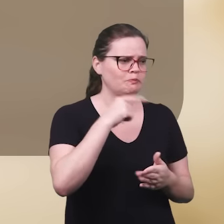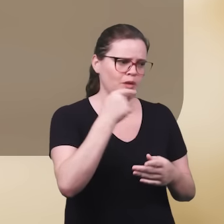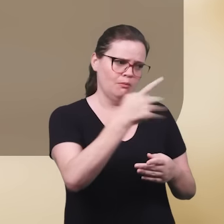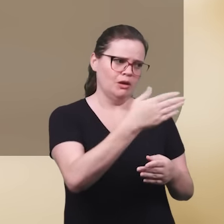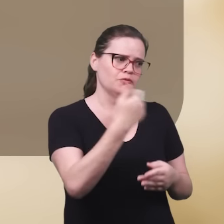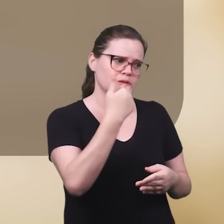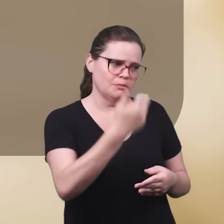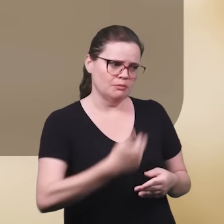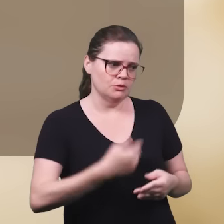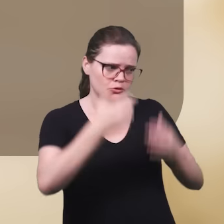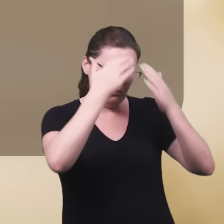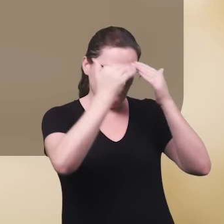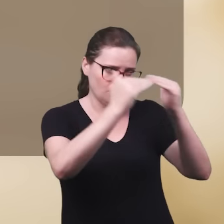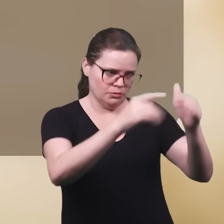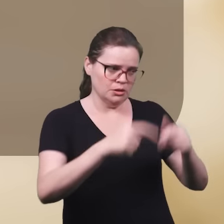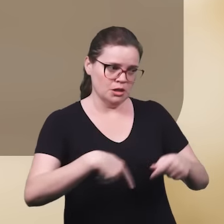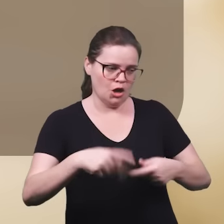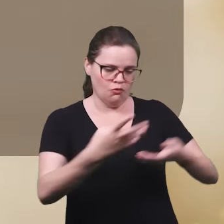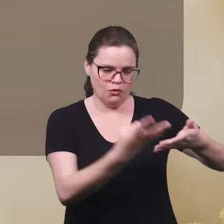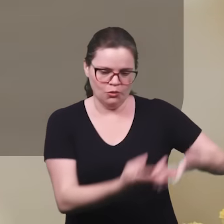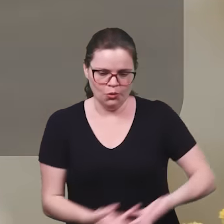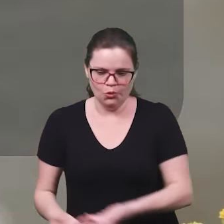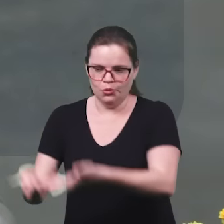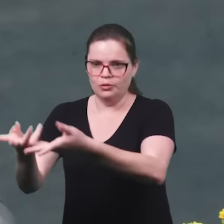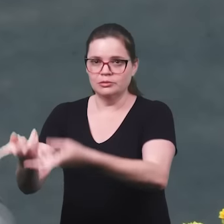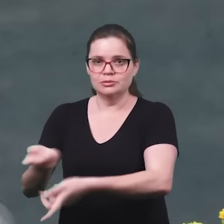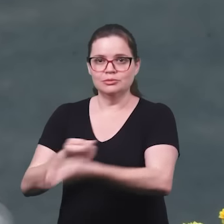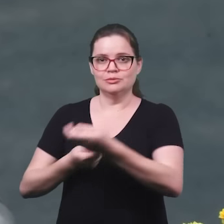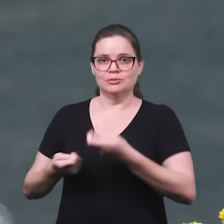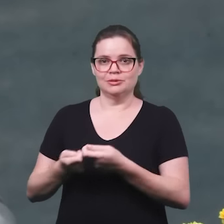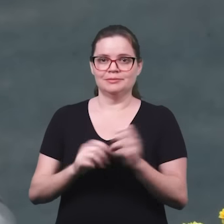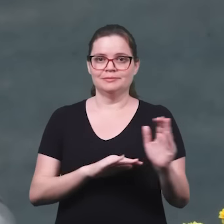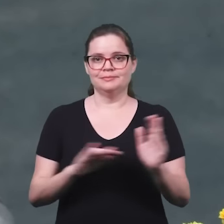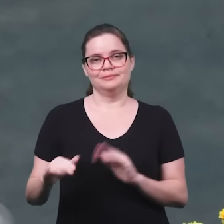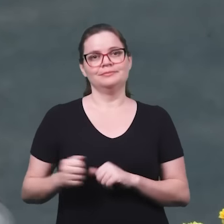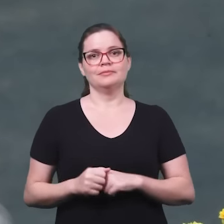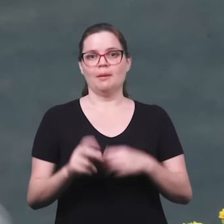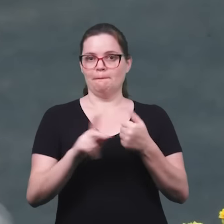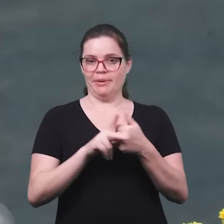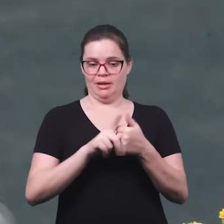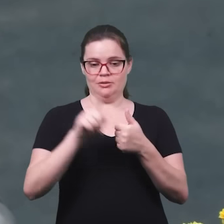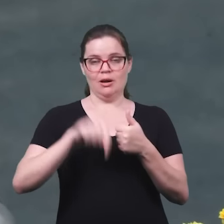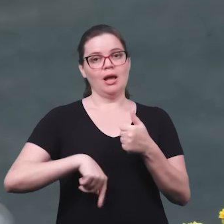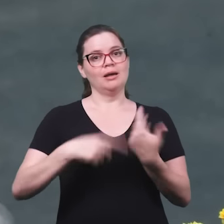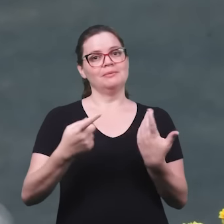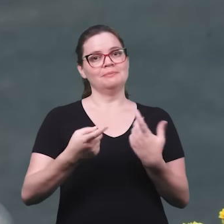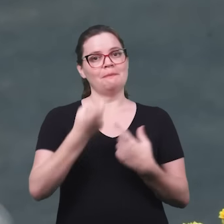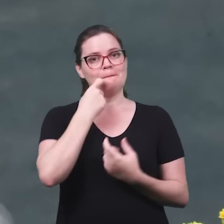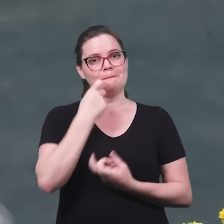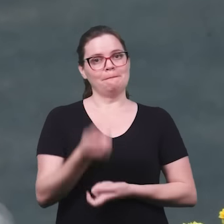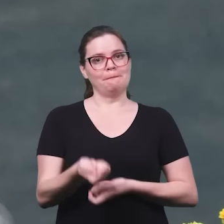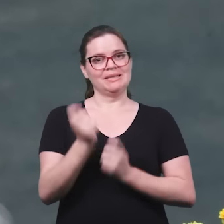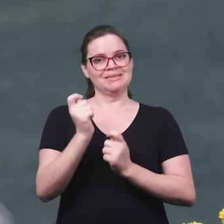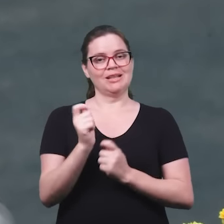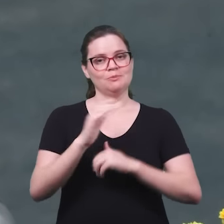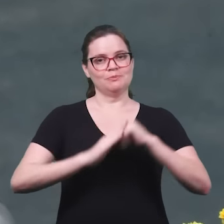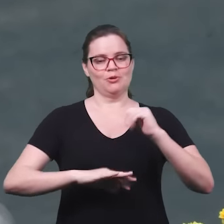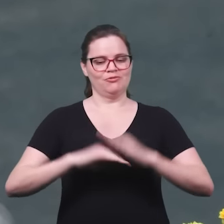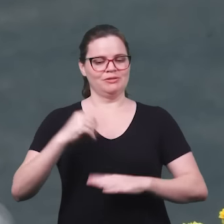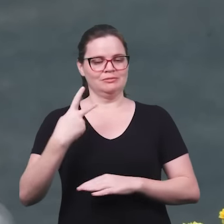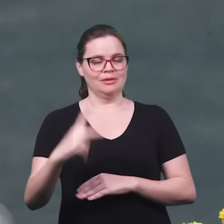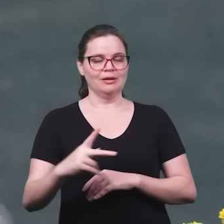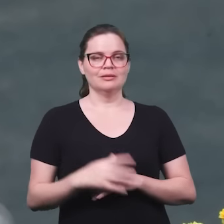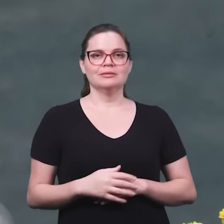palavra lançarei a rede. Pedro era pescador, era a profissão dele, né? E, aliás, não